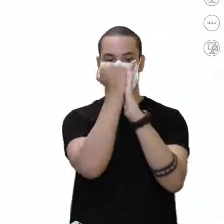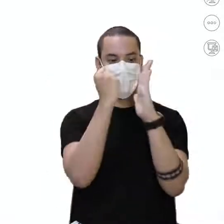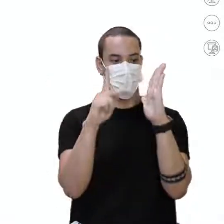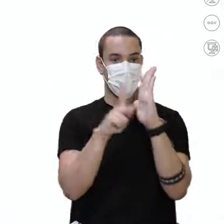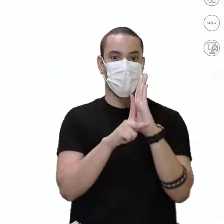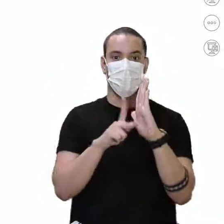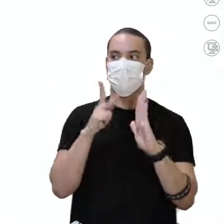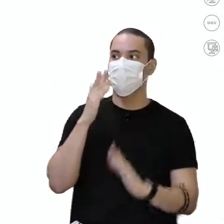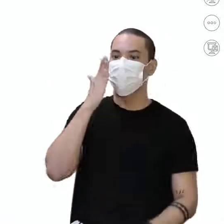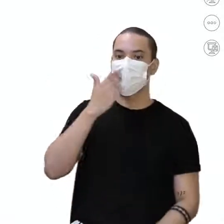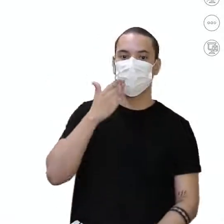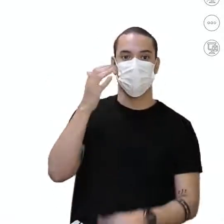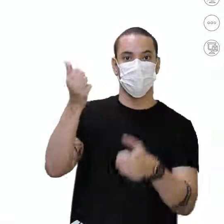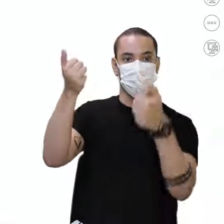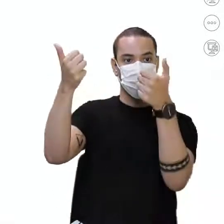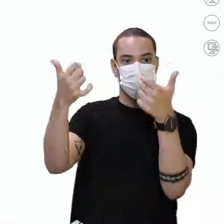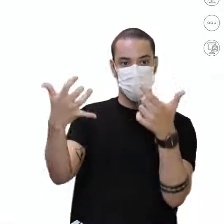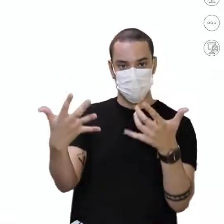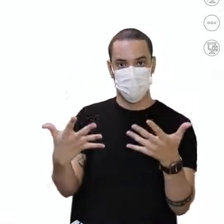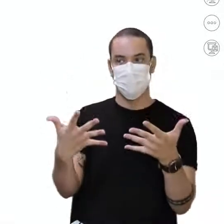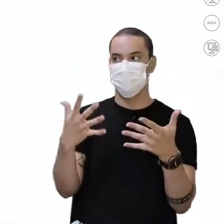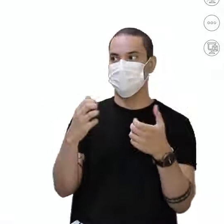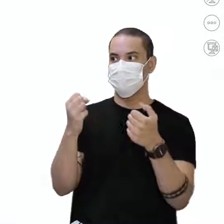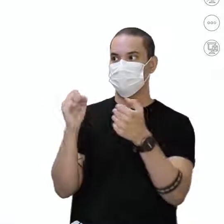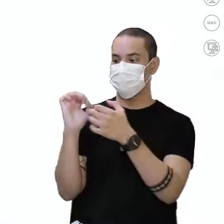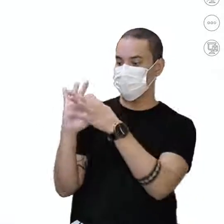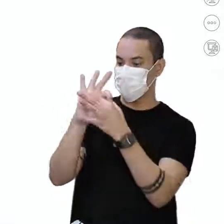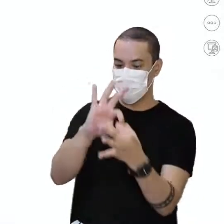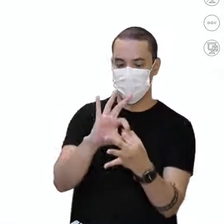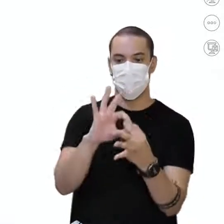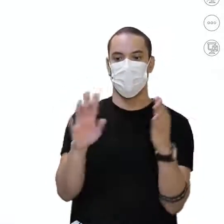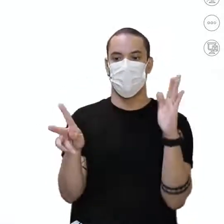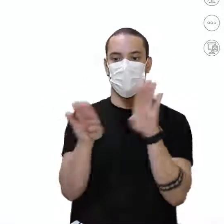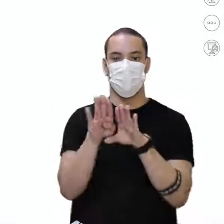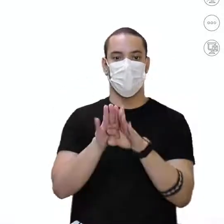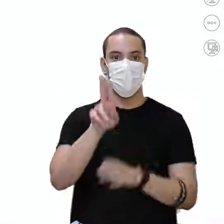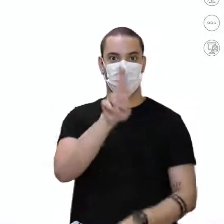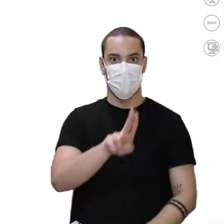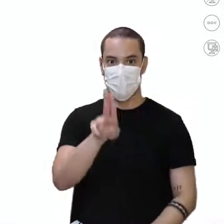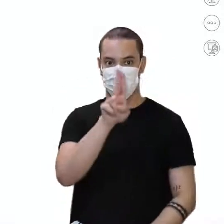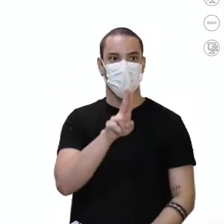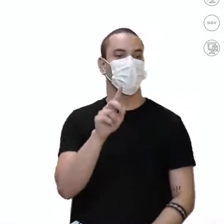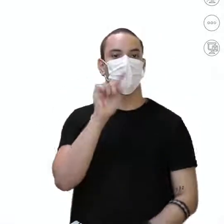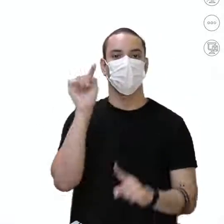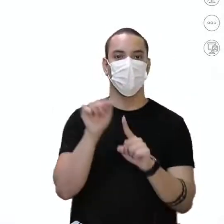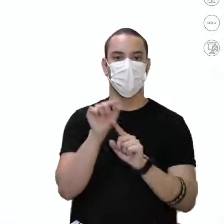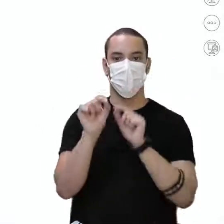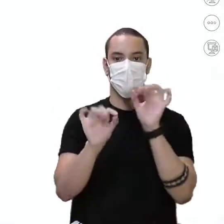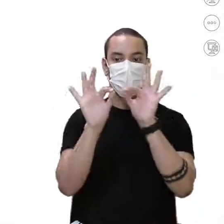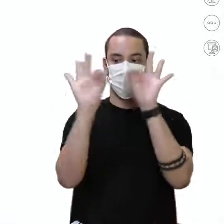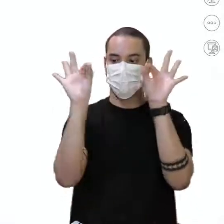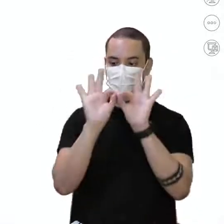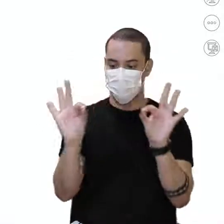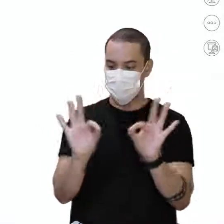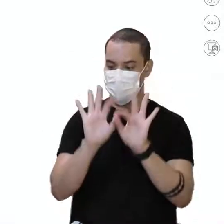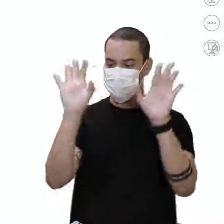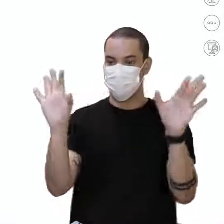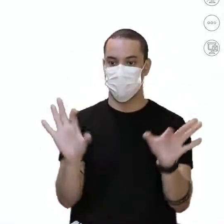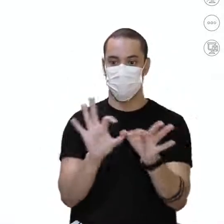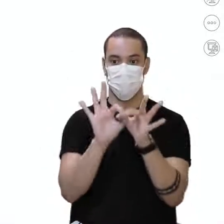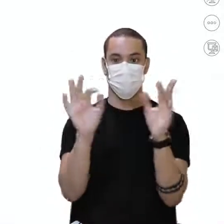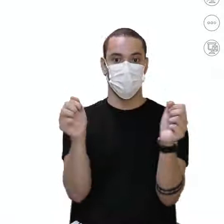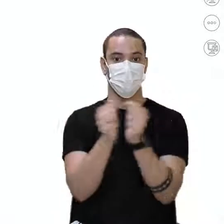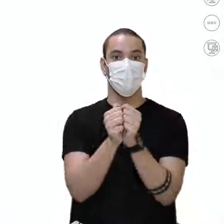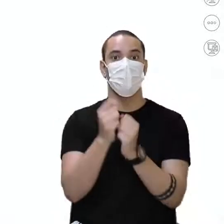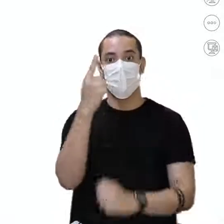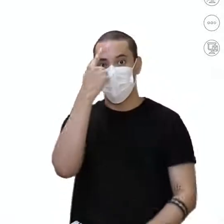de discursos, que são aqueles conectores, que são termos utilizados para ligar orações e ideias, indicando como